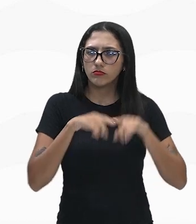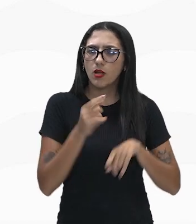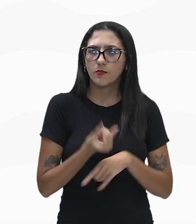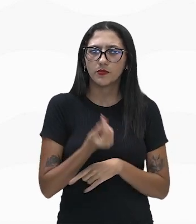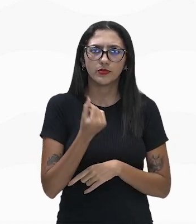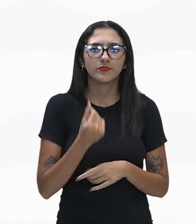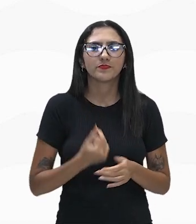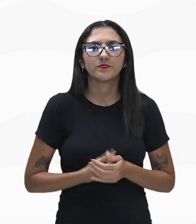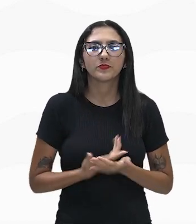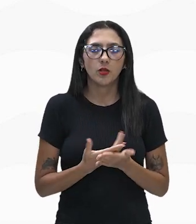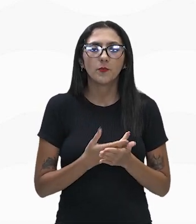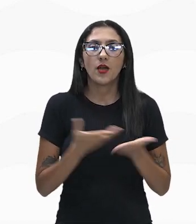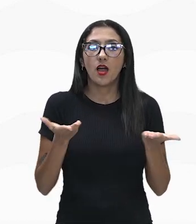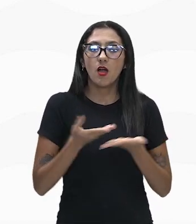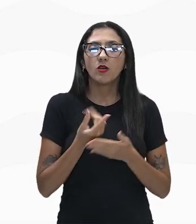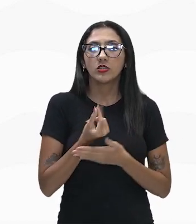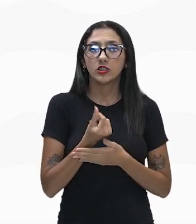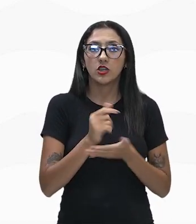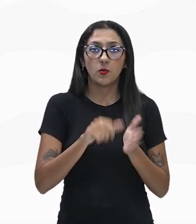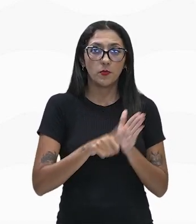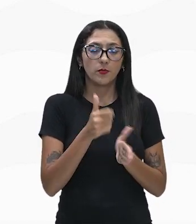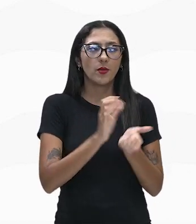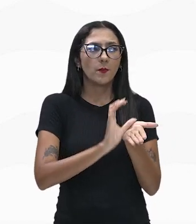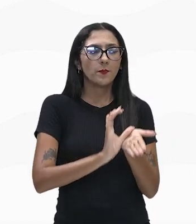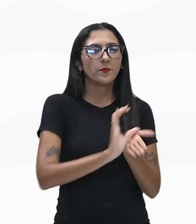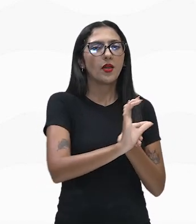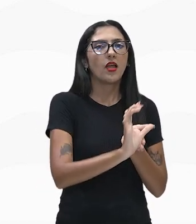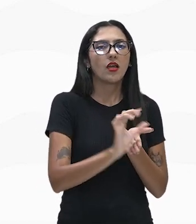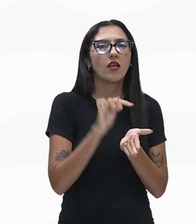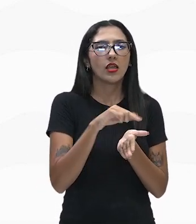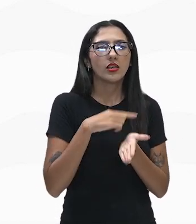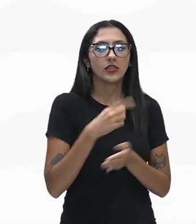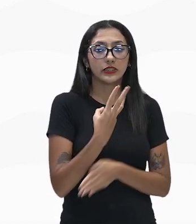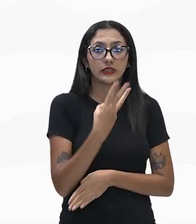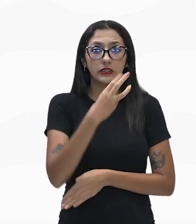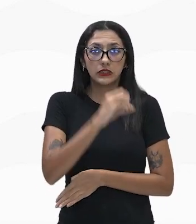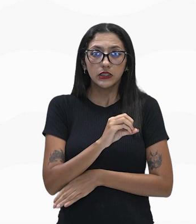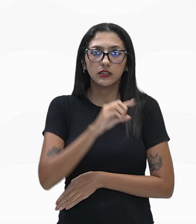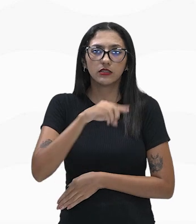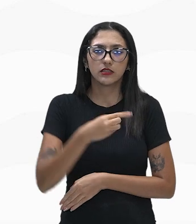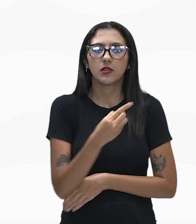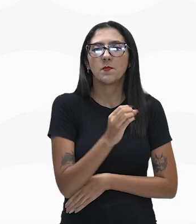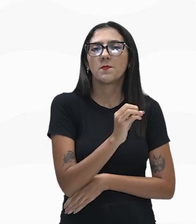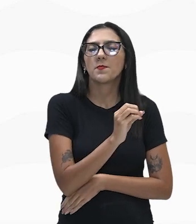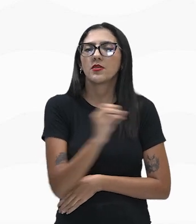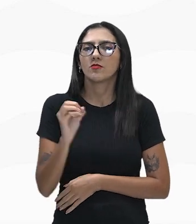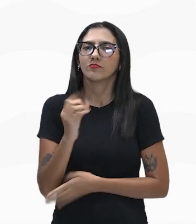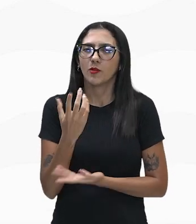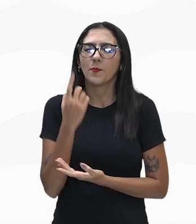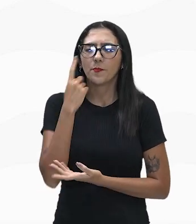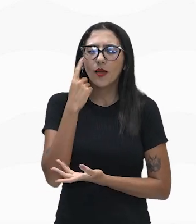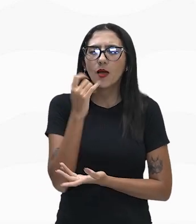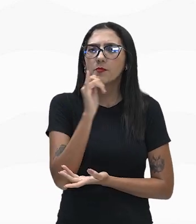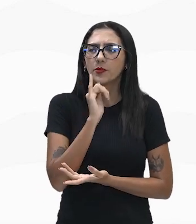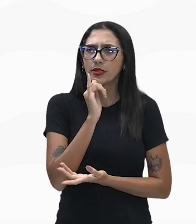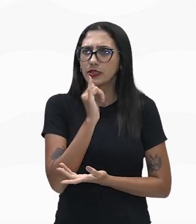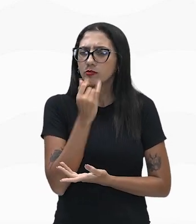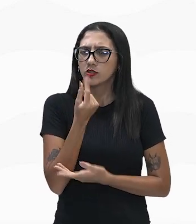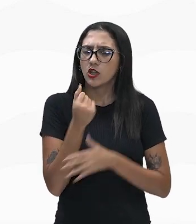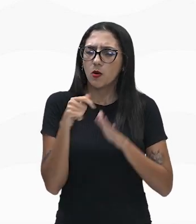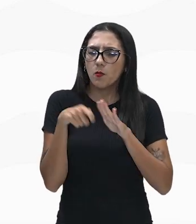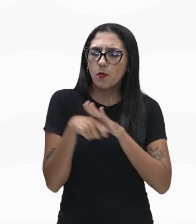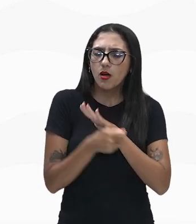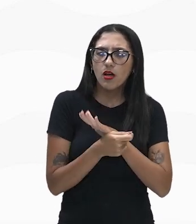O valor de entrada agora será de R$30 mil, tá? Vamos supor que você tenha guardado aí R$30 mil